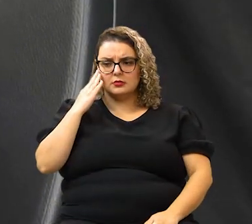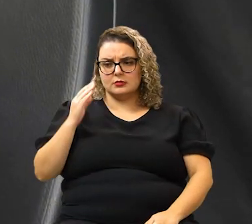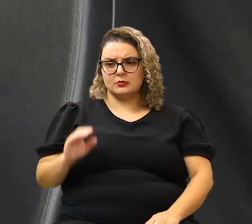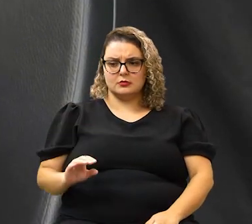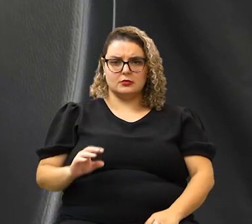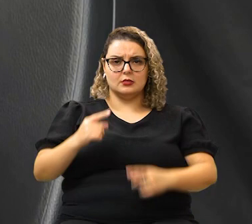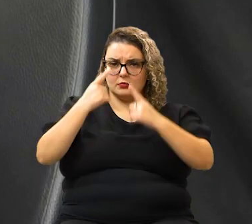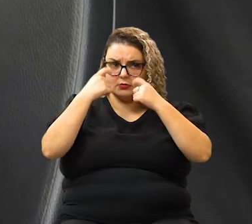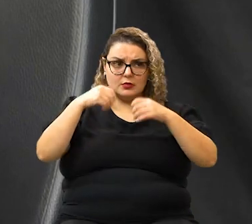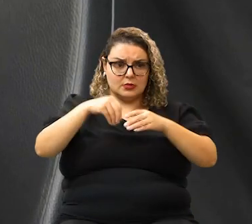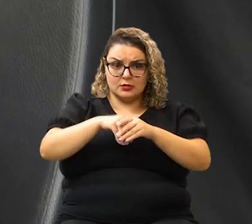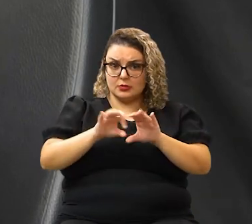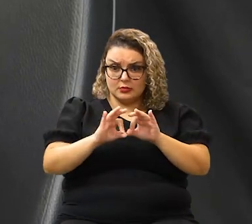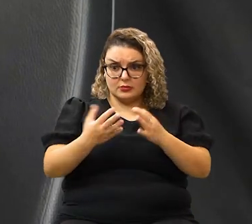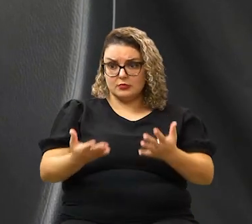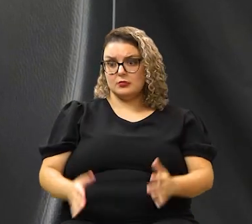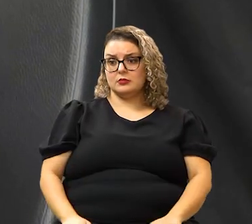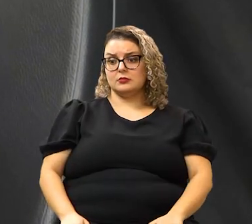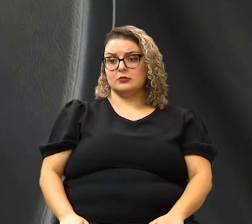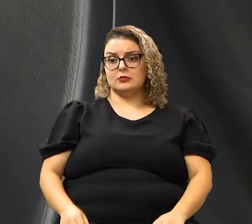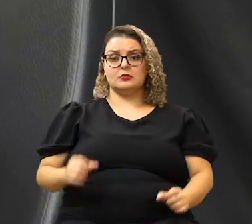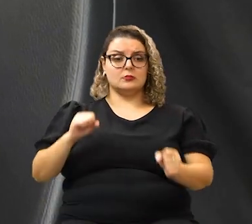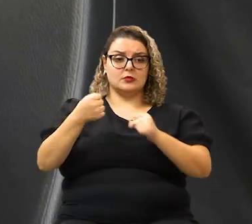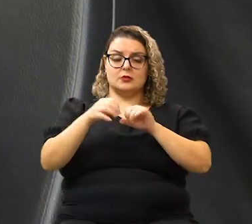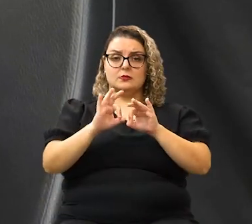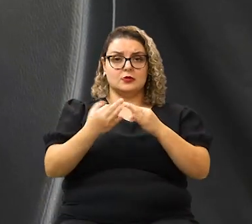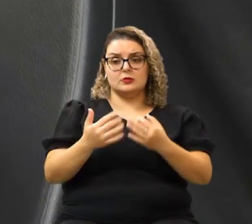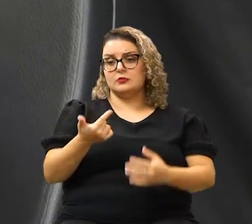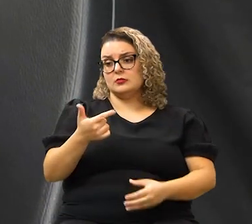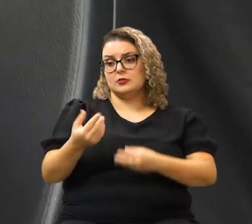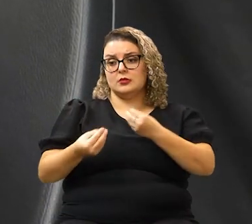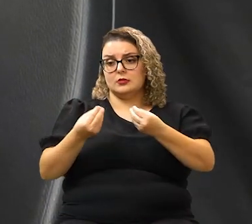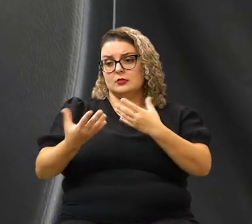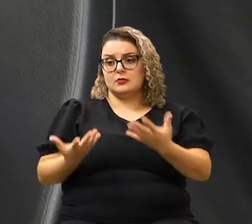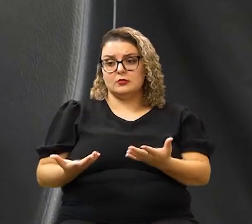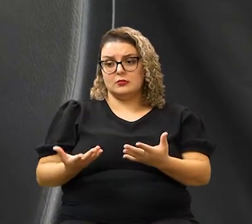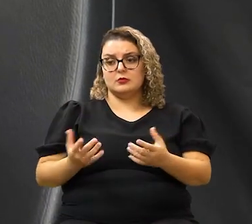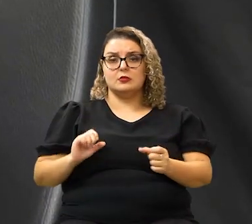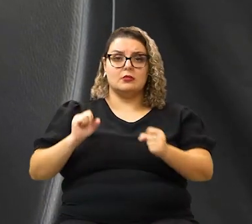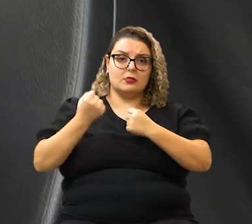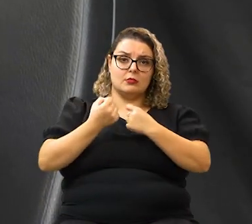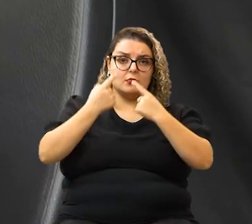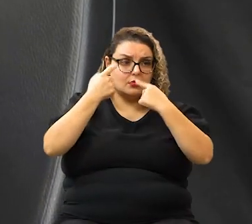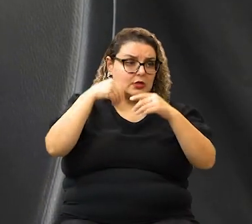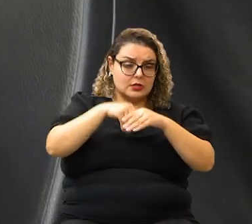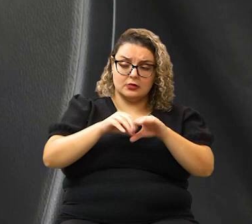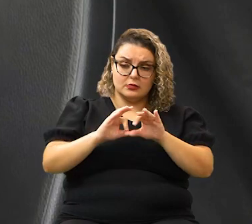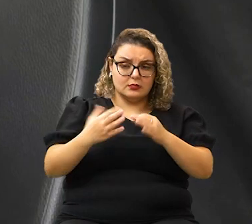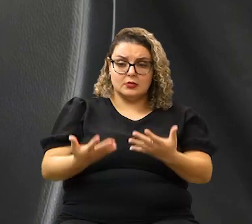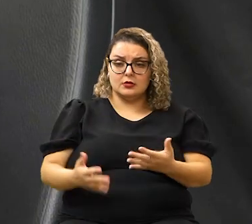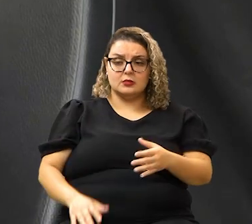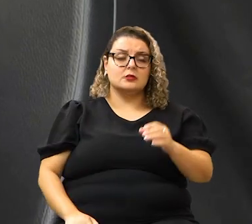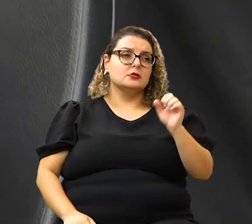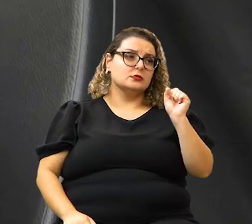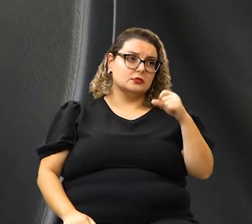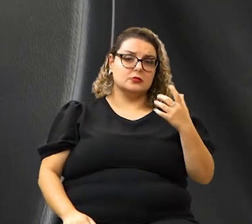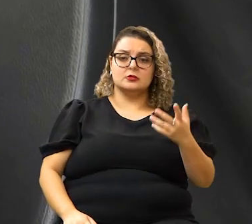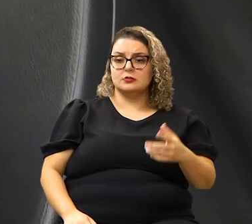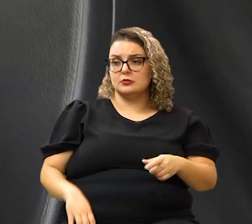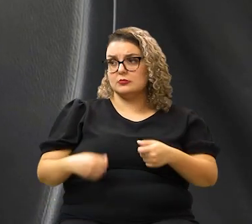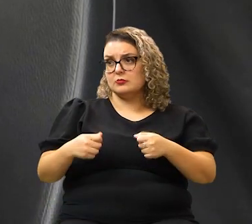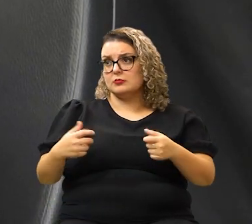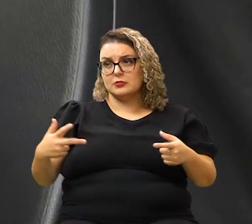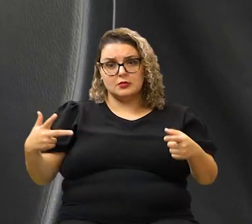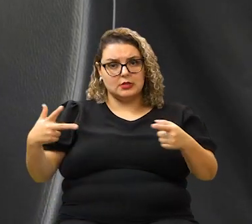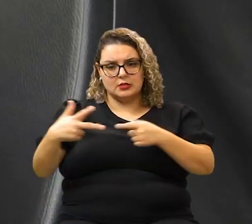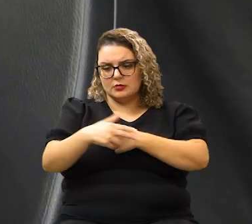proteger a família protegendo uma violência dentro da família. Correto. E muitas vezes você precisa cortar os laços, precisa cortar o laço o